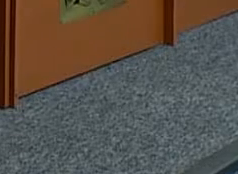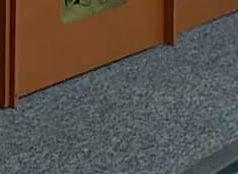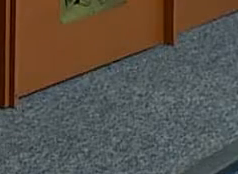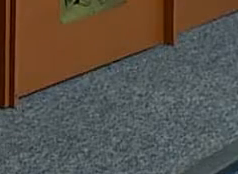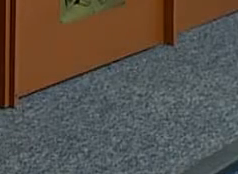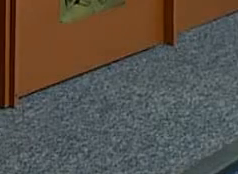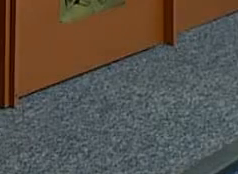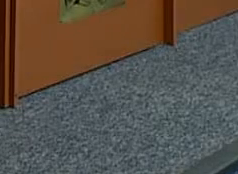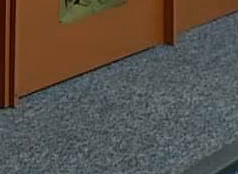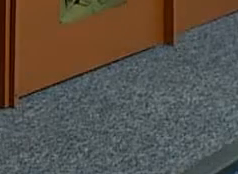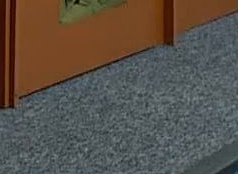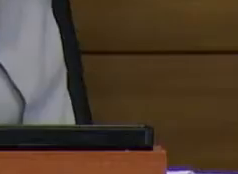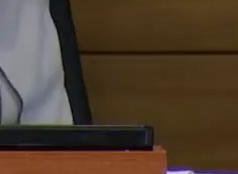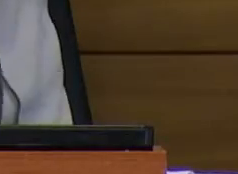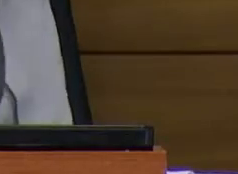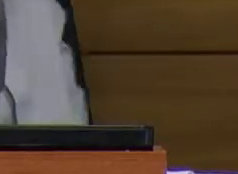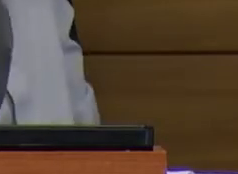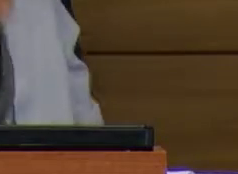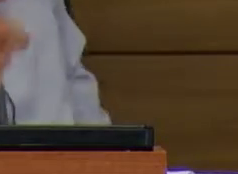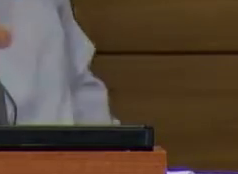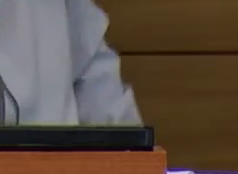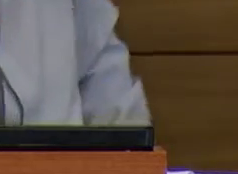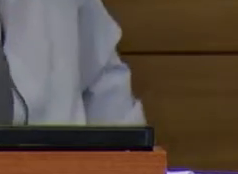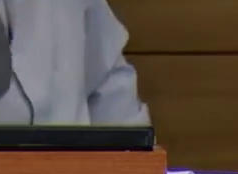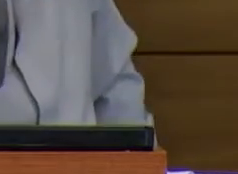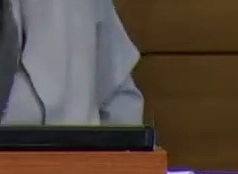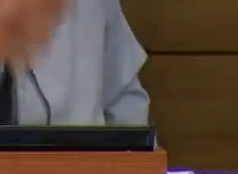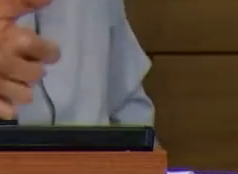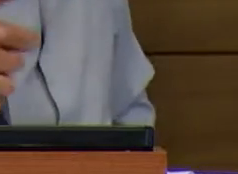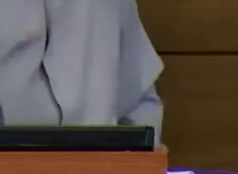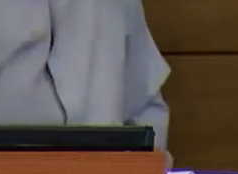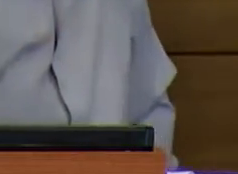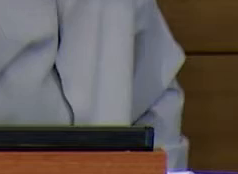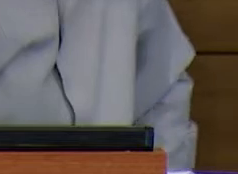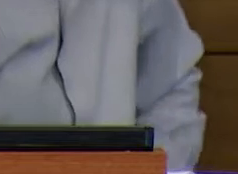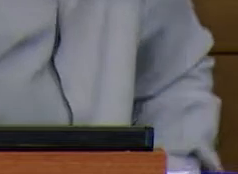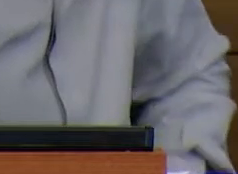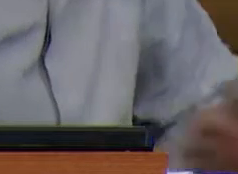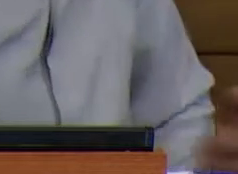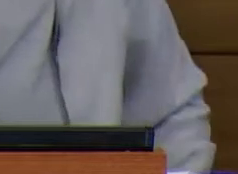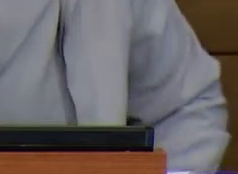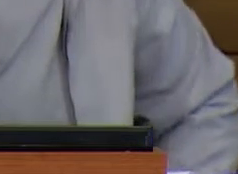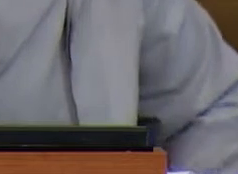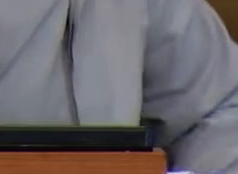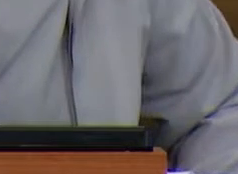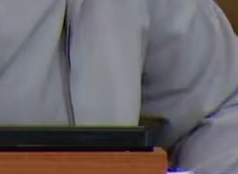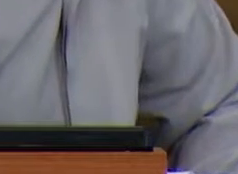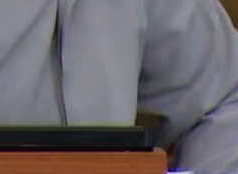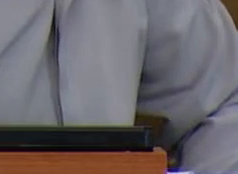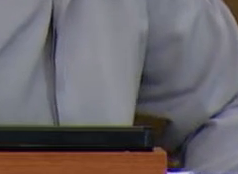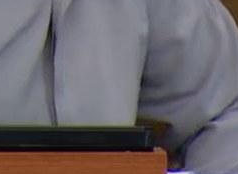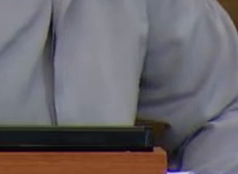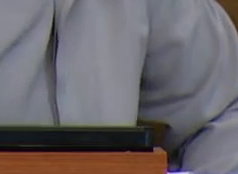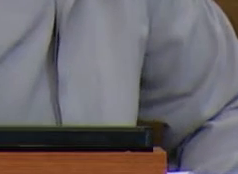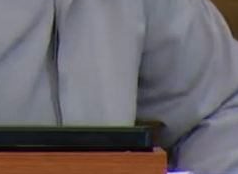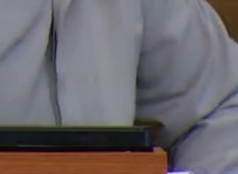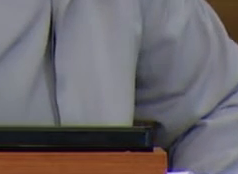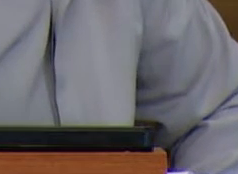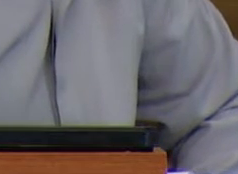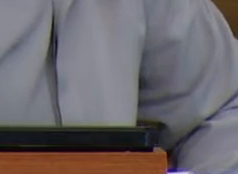horrorosos, estimulam isso, como se fosse normal, banalizou isso, não é? Então,